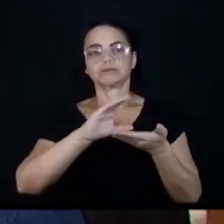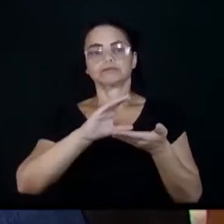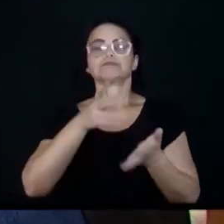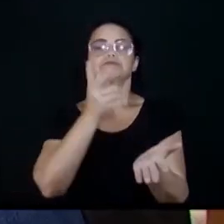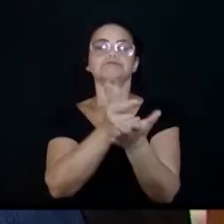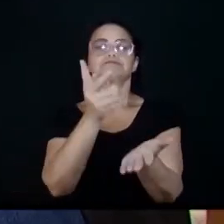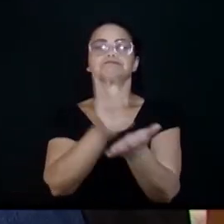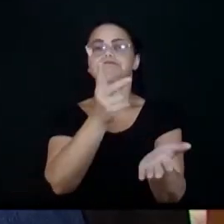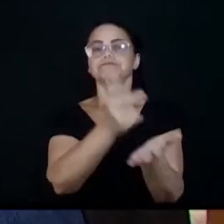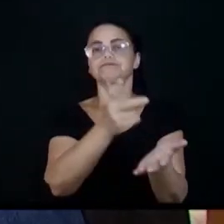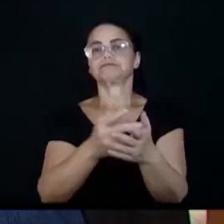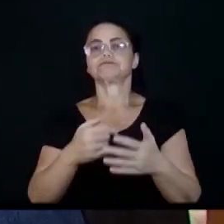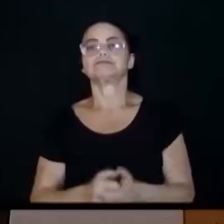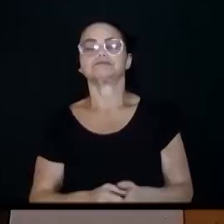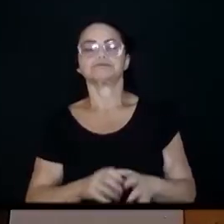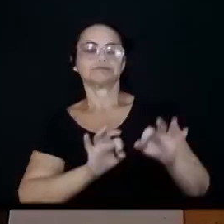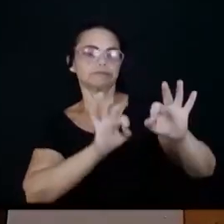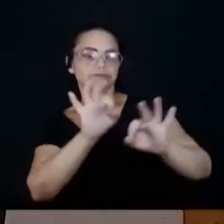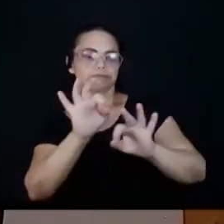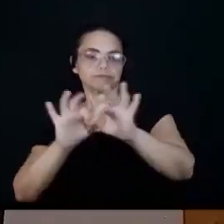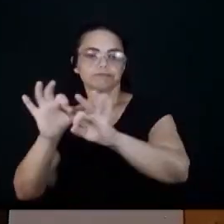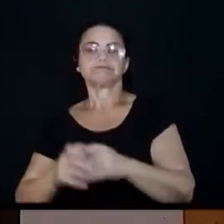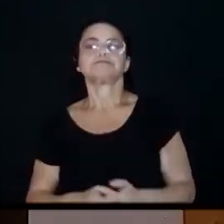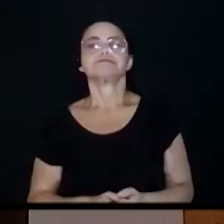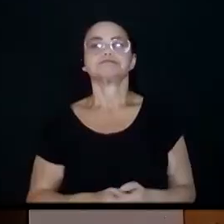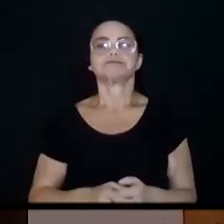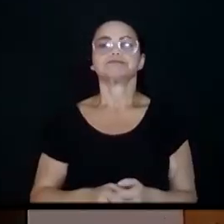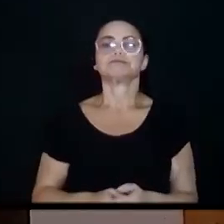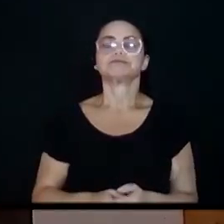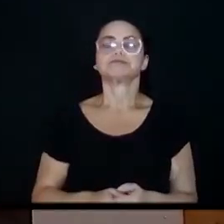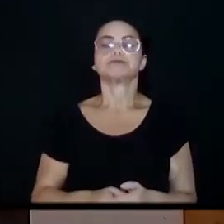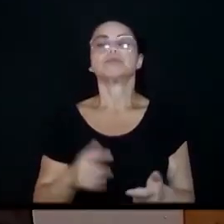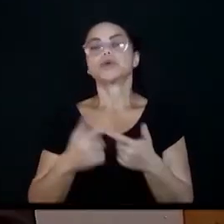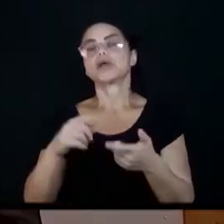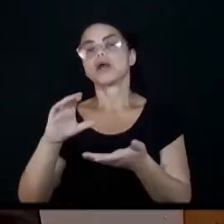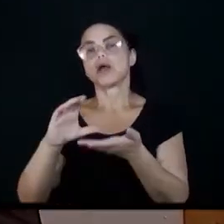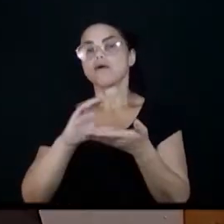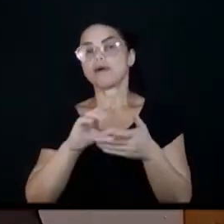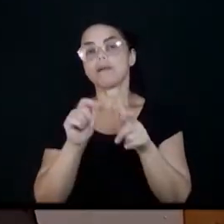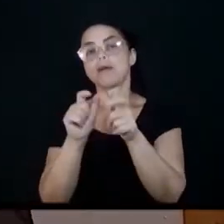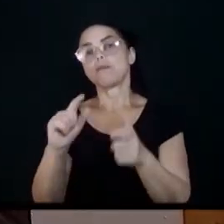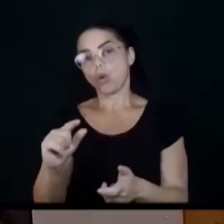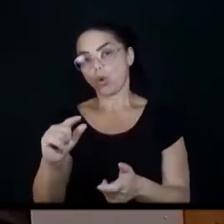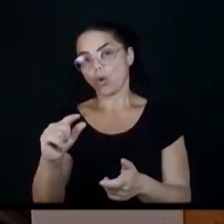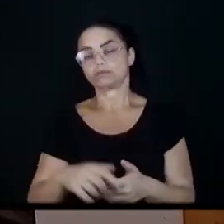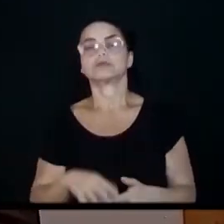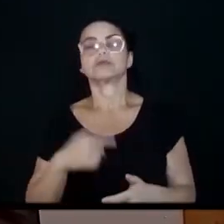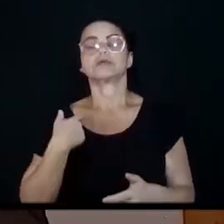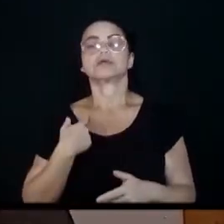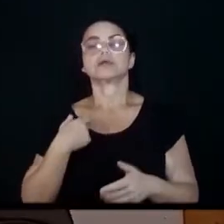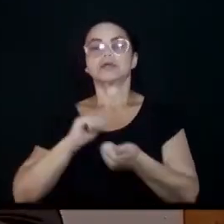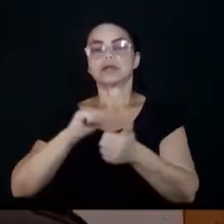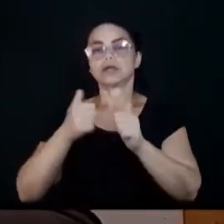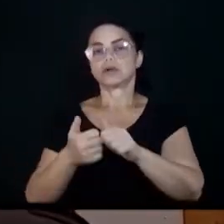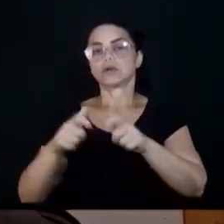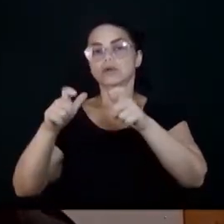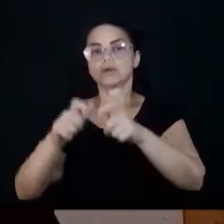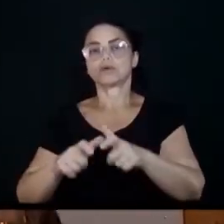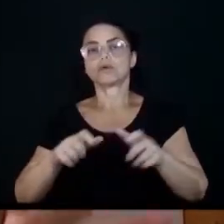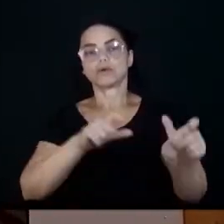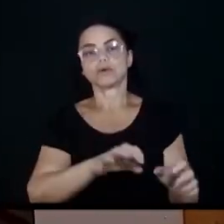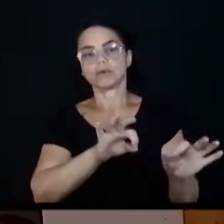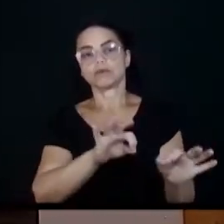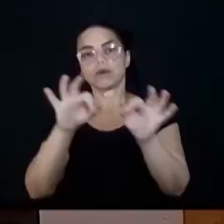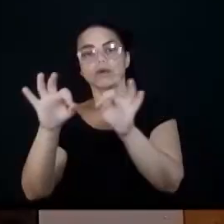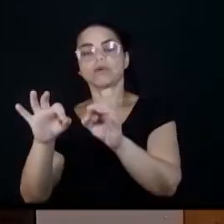dos projetos, né? E também a adequação de espaço. Então, às vezes, a gente precisa ir para outro organismo, então a gente precisa ir